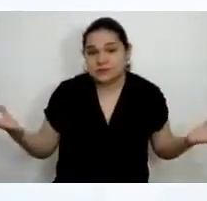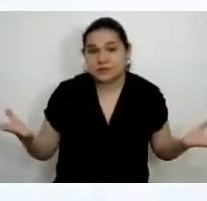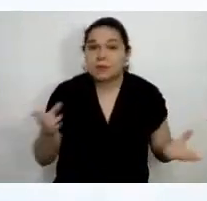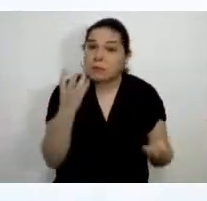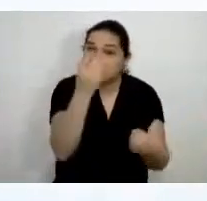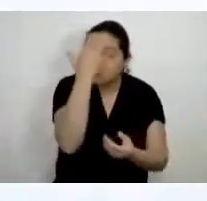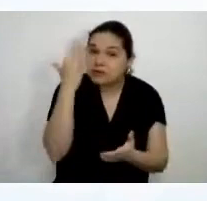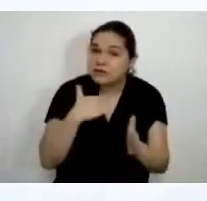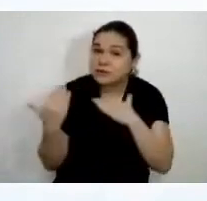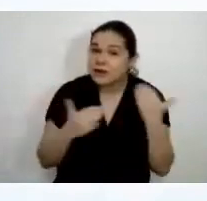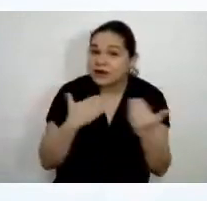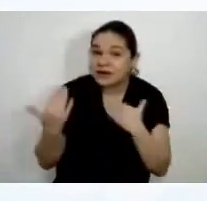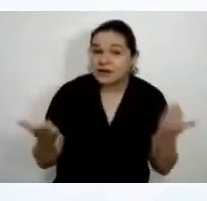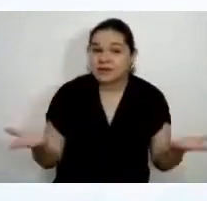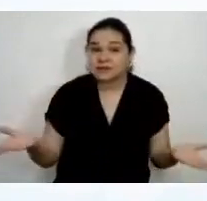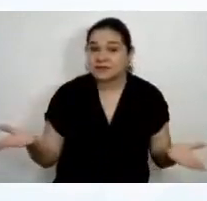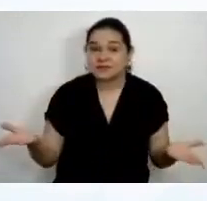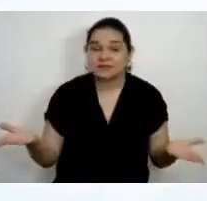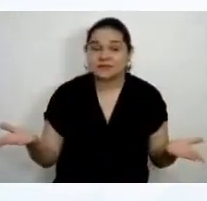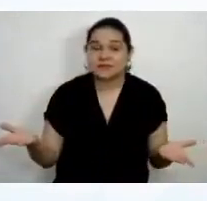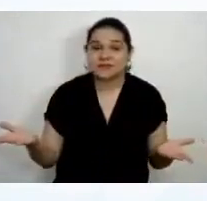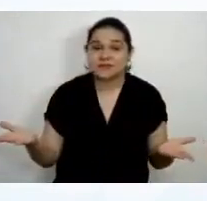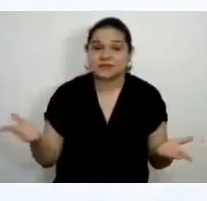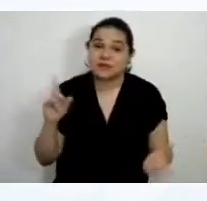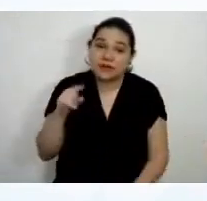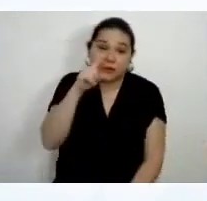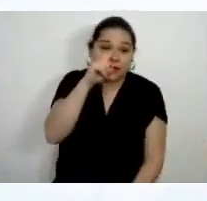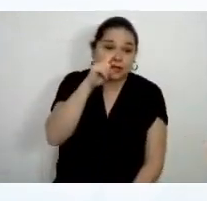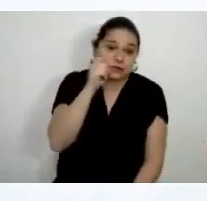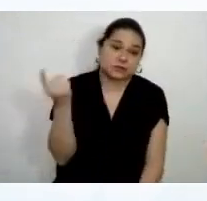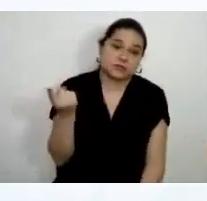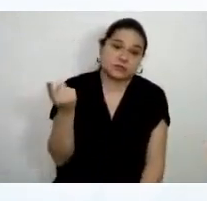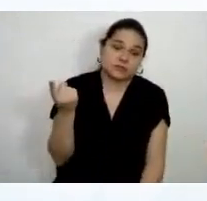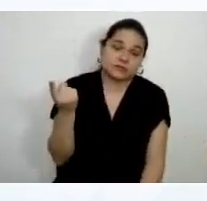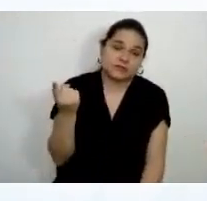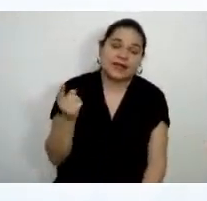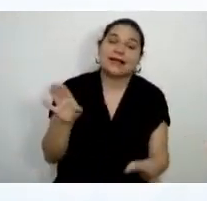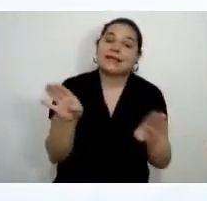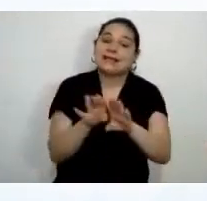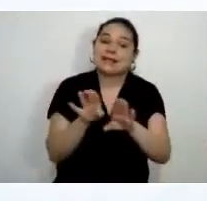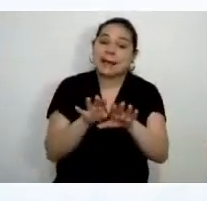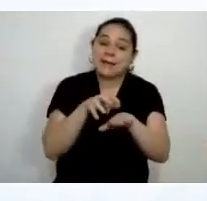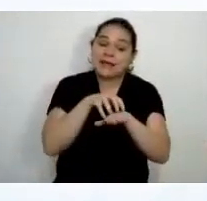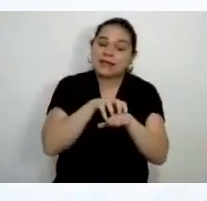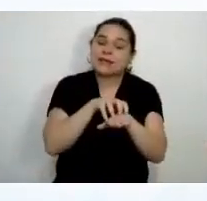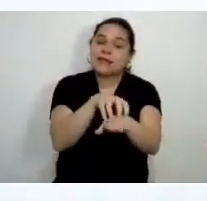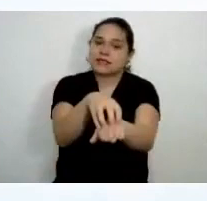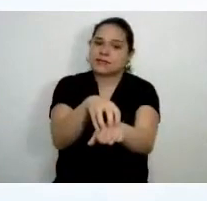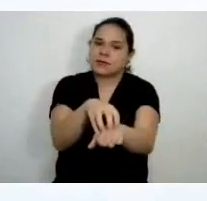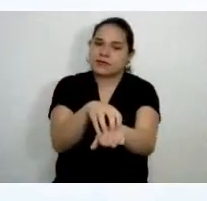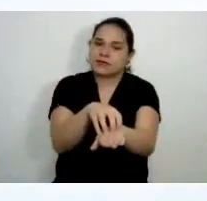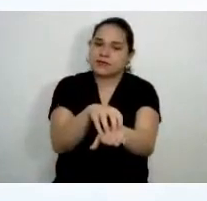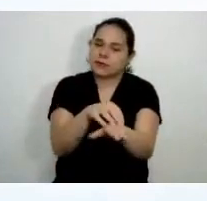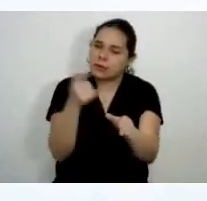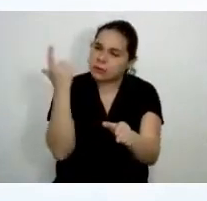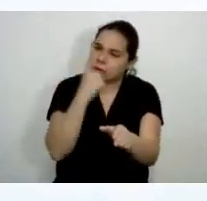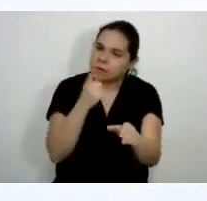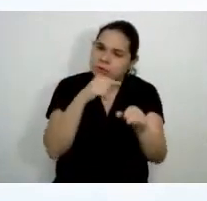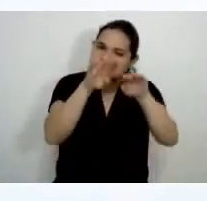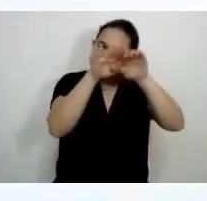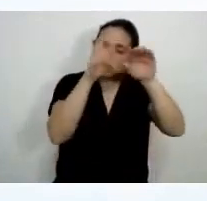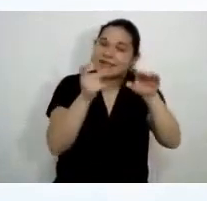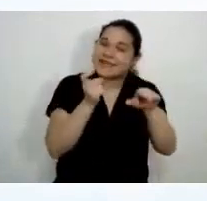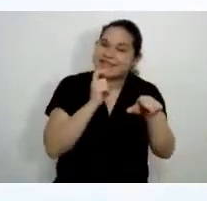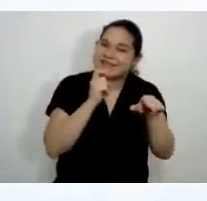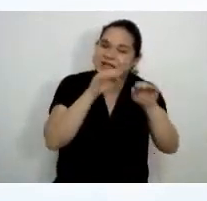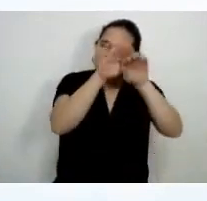morrendo. Então, vale Claro. a pena correr esse risco, né? E o transporte, você consegue transportar essas doses a baixa